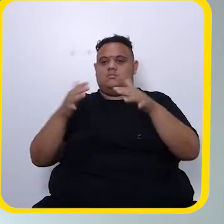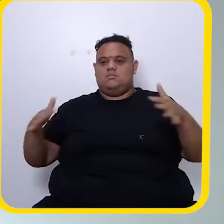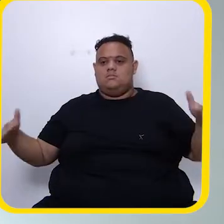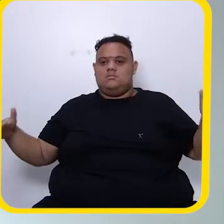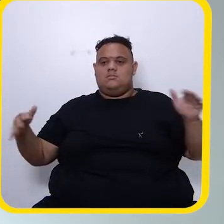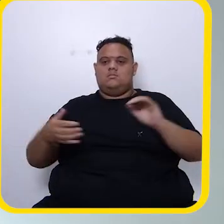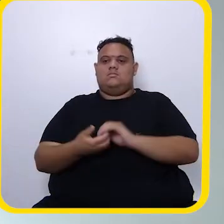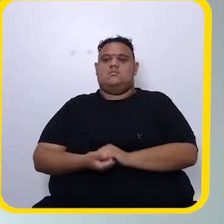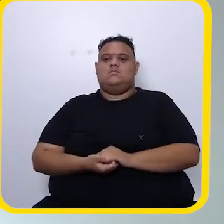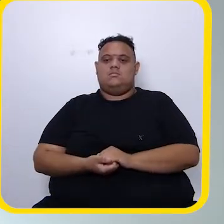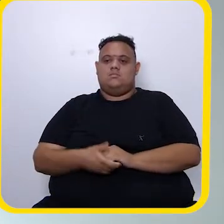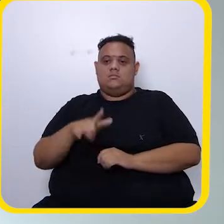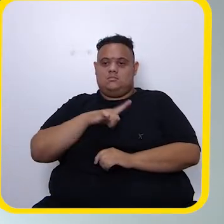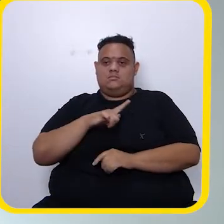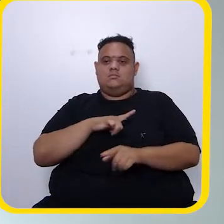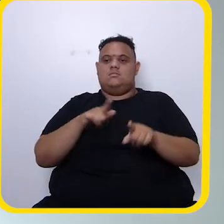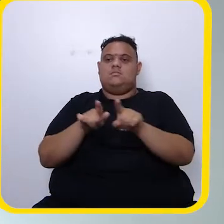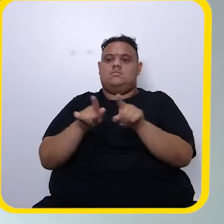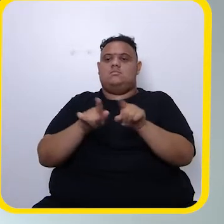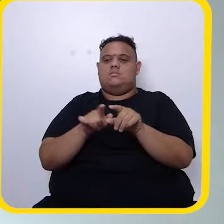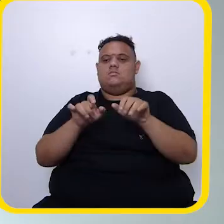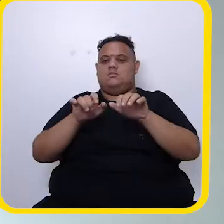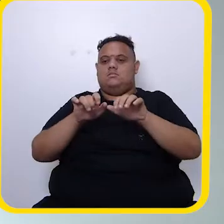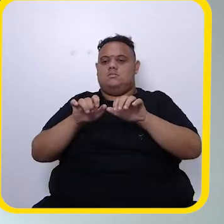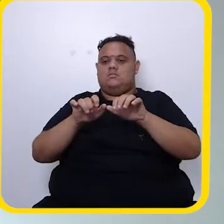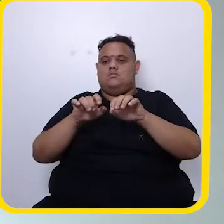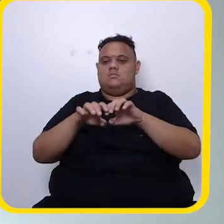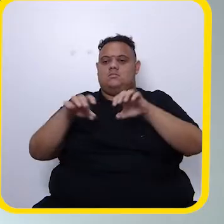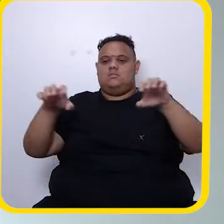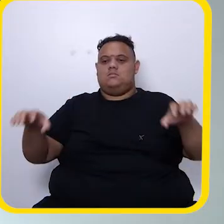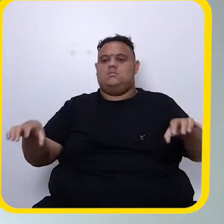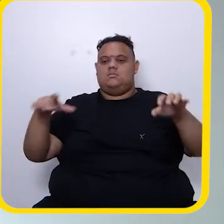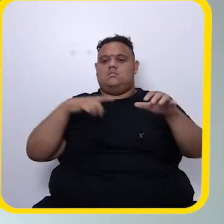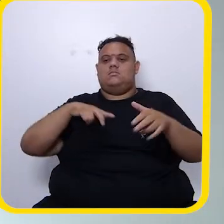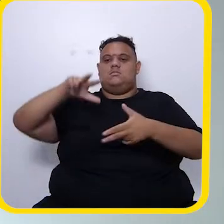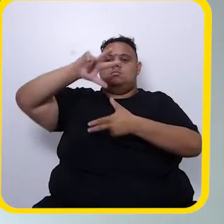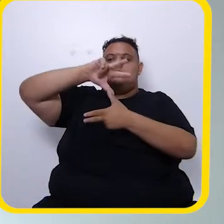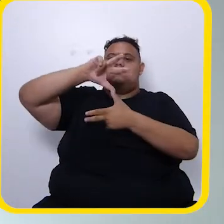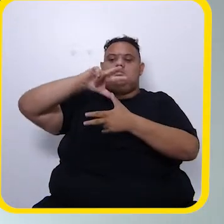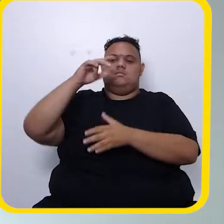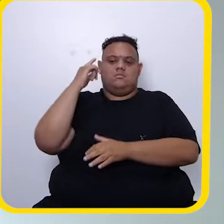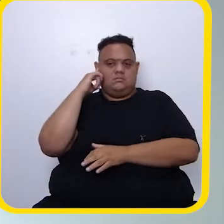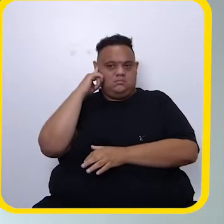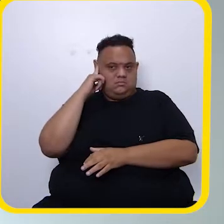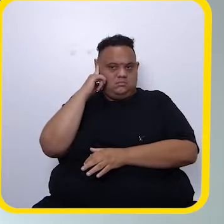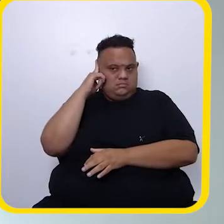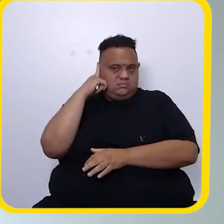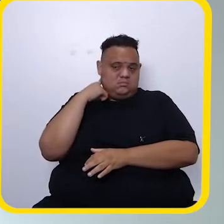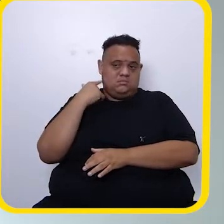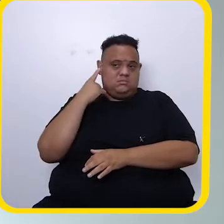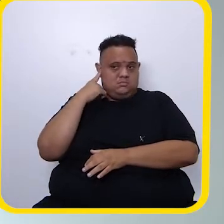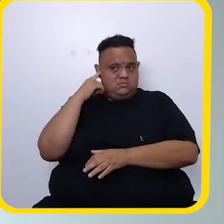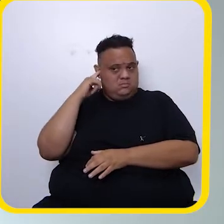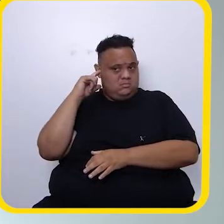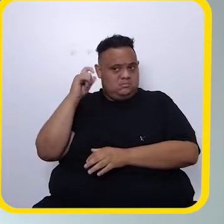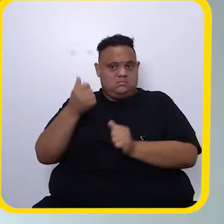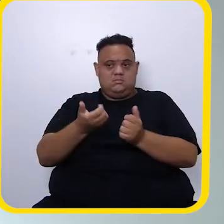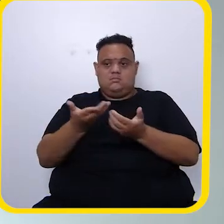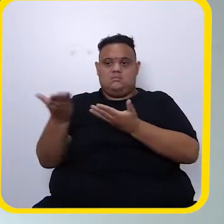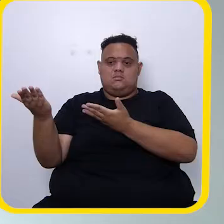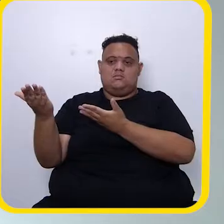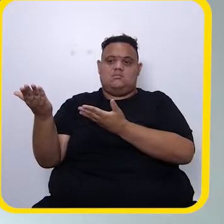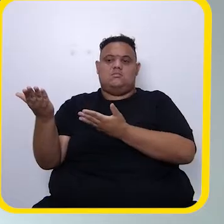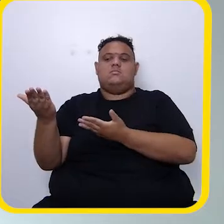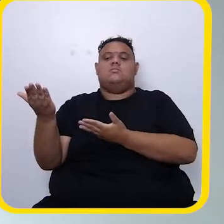com belos mares. Então, temos também esses destaques dentro da América Central. Passando aqui, né,